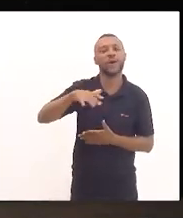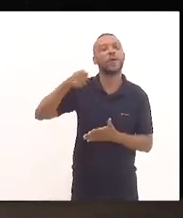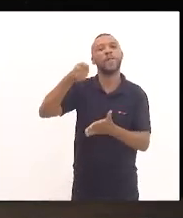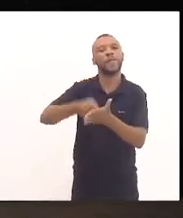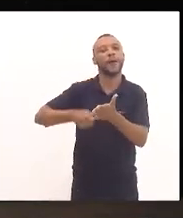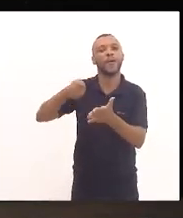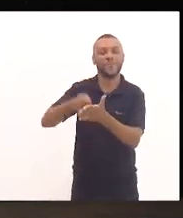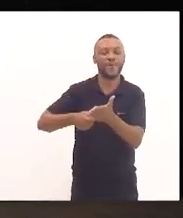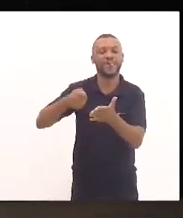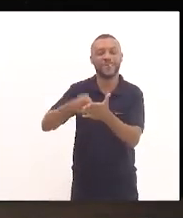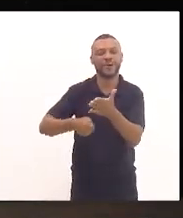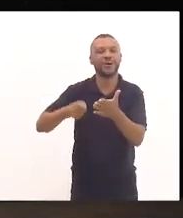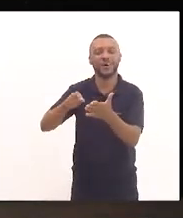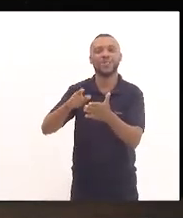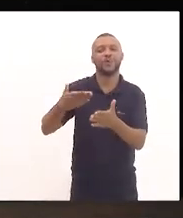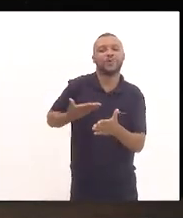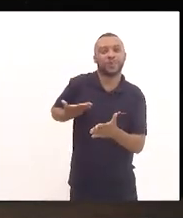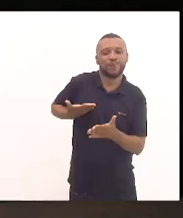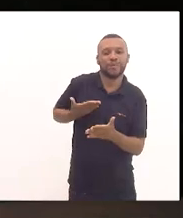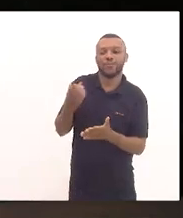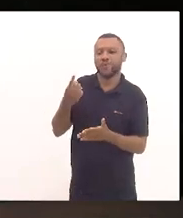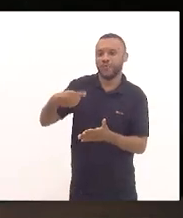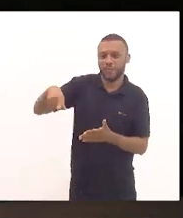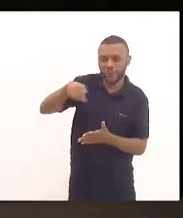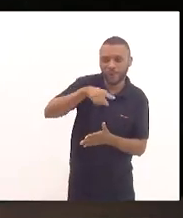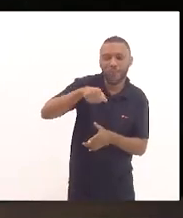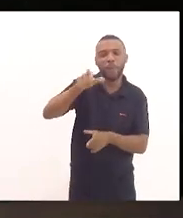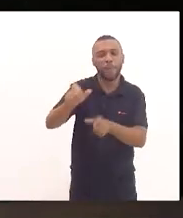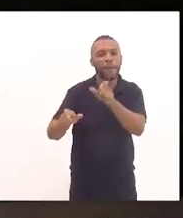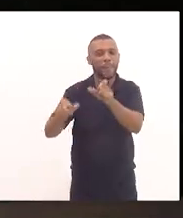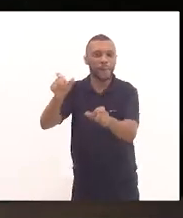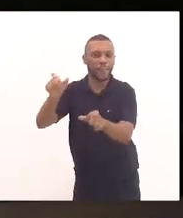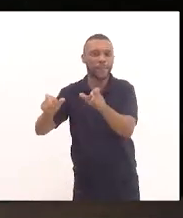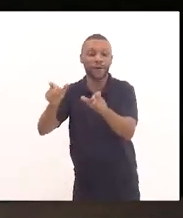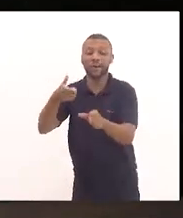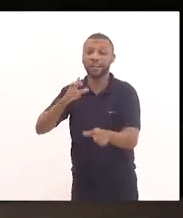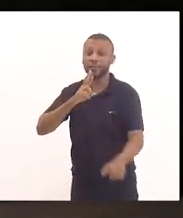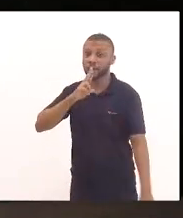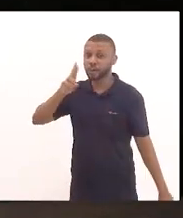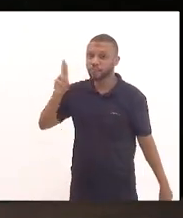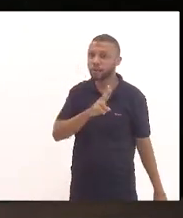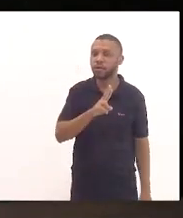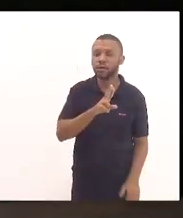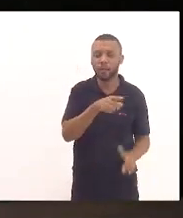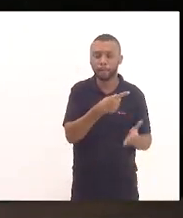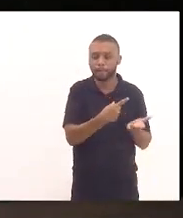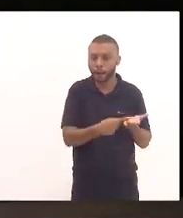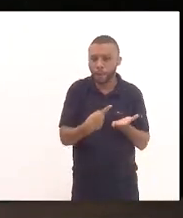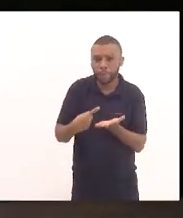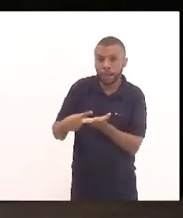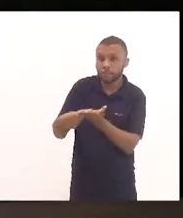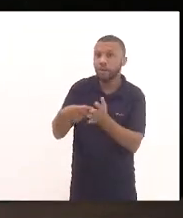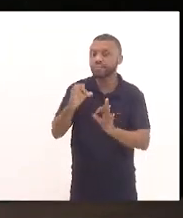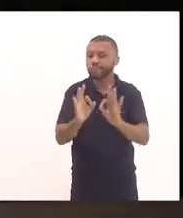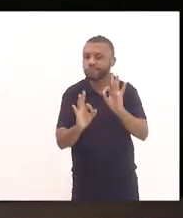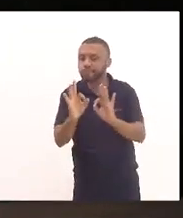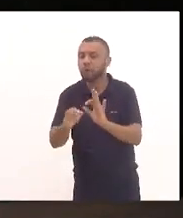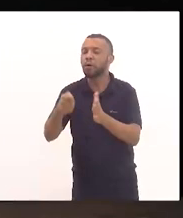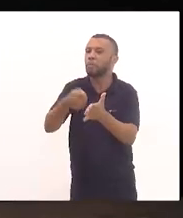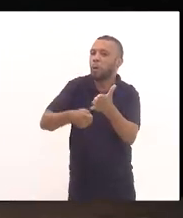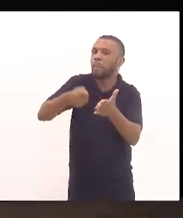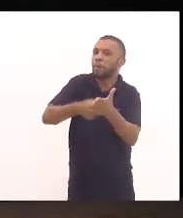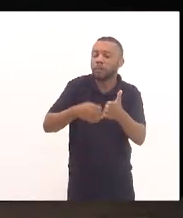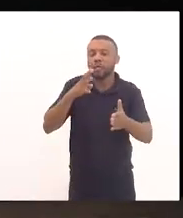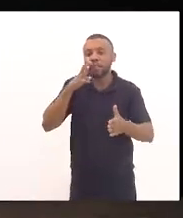luta, né, dos companheiros e companheiras, porque isso é resultado da organização, da luta, da insistência,